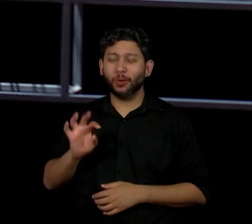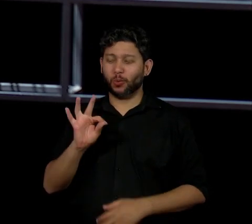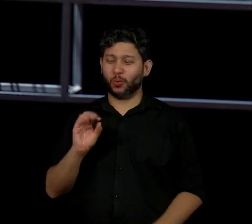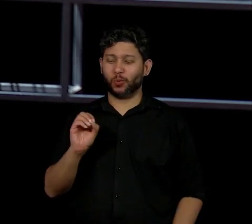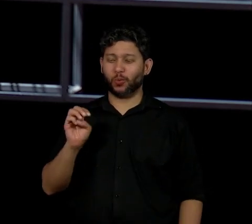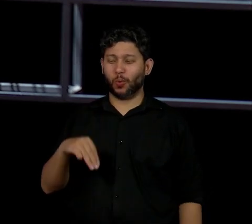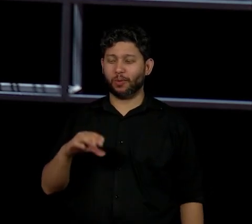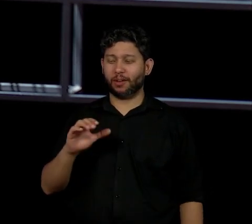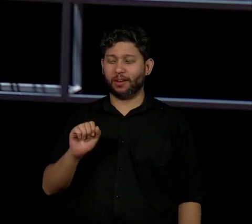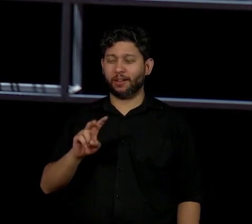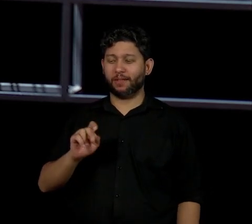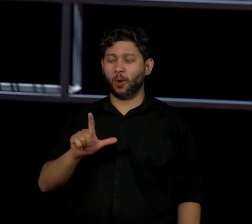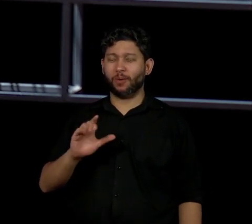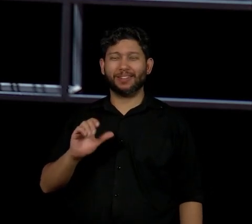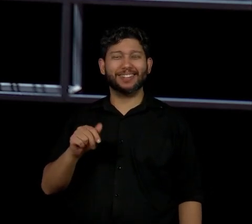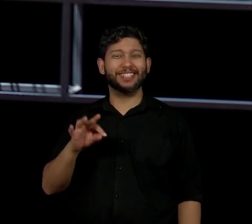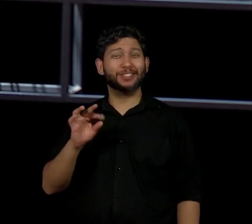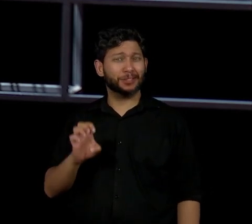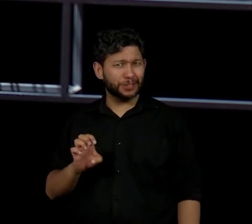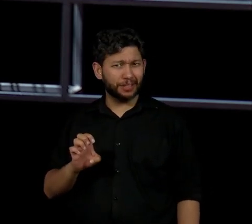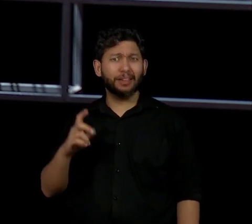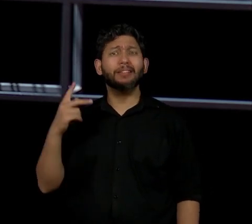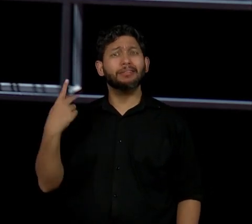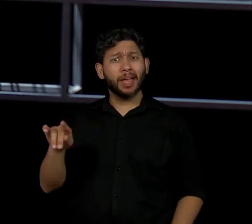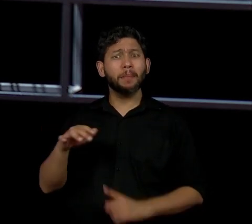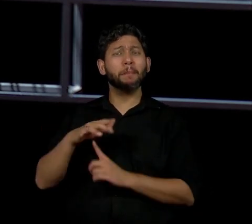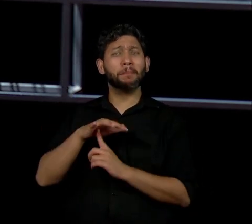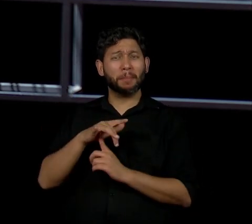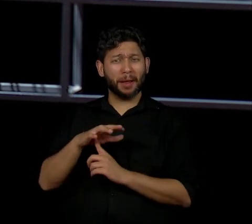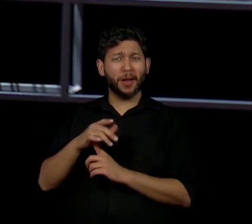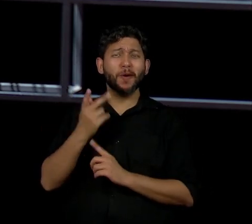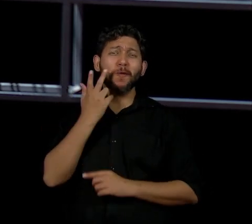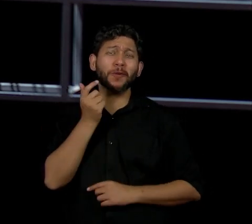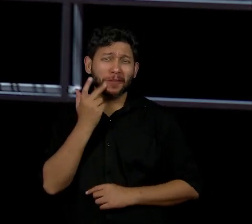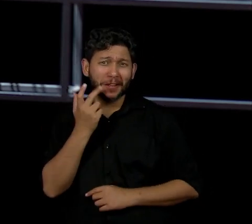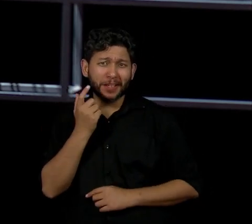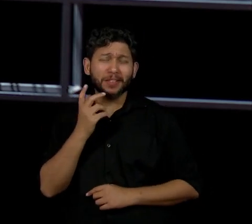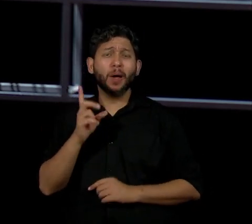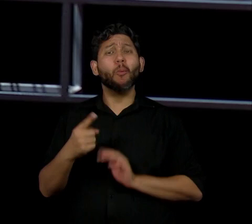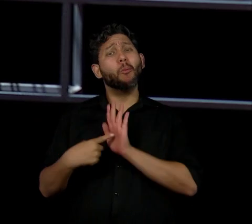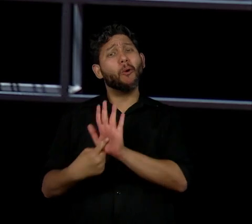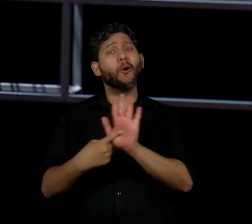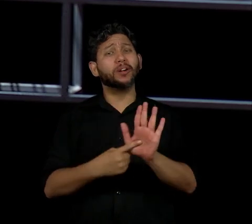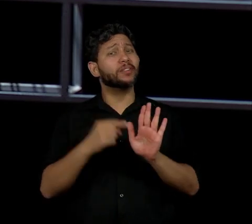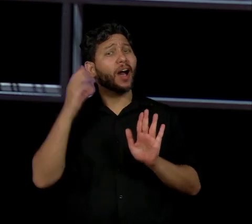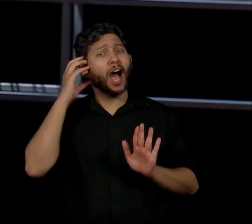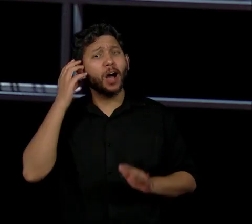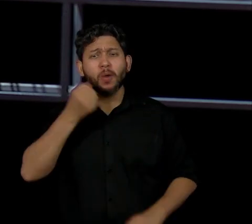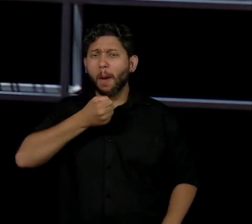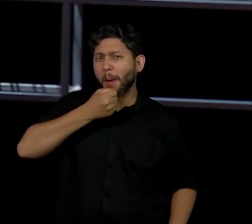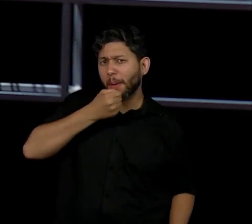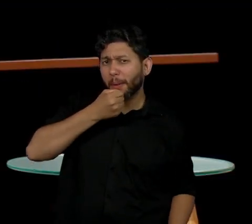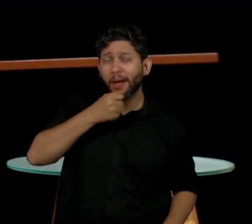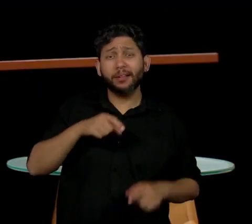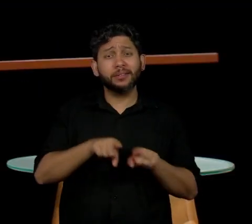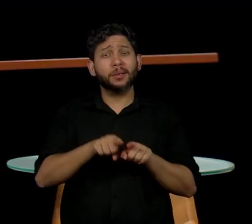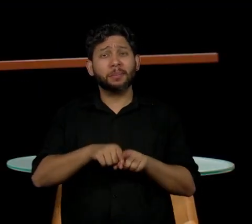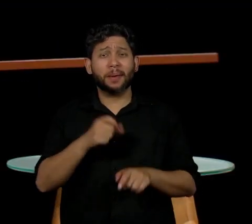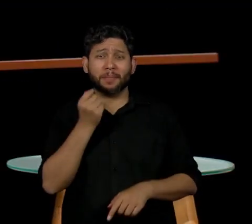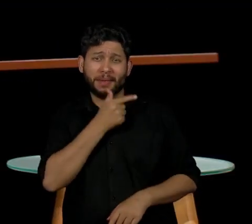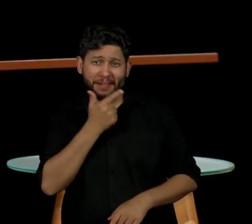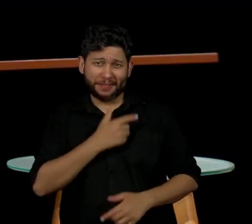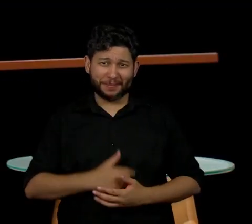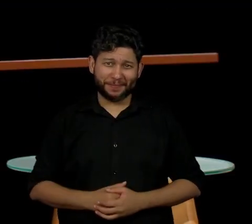lá nas rádios e nos quiosques de praia de Fortaleza, onde exibia os seus dotes de locutor e de humorista. A